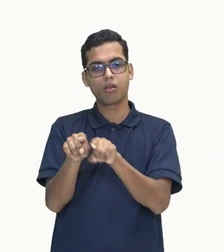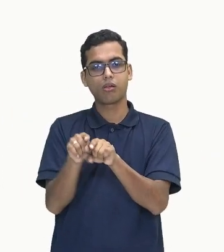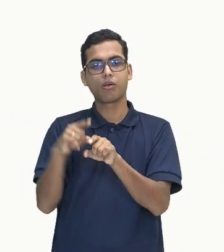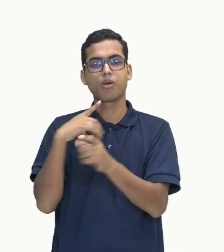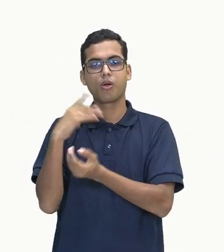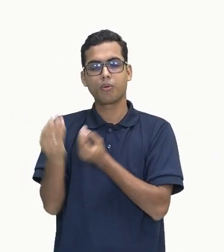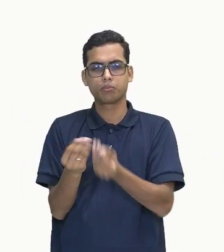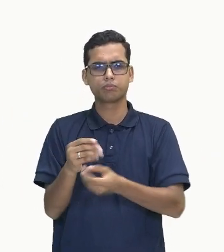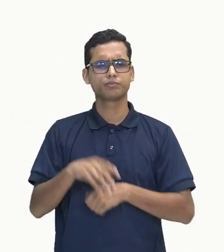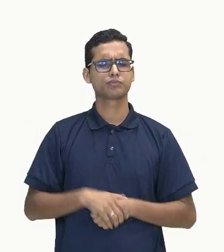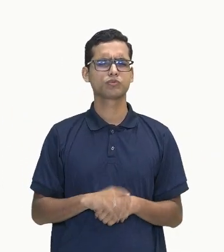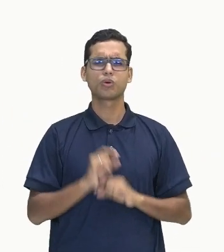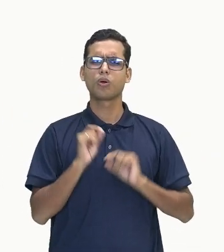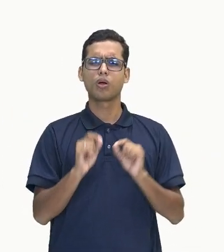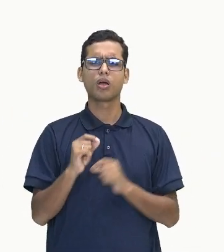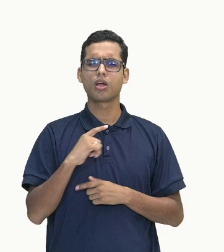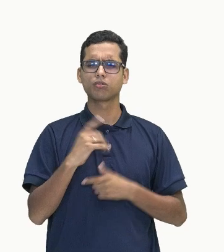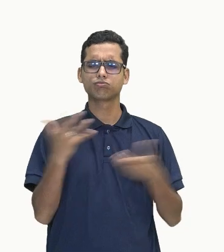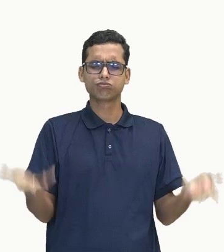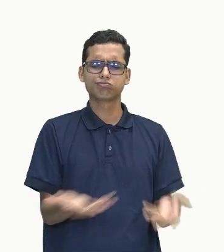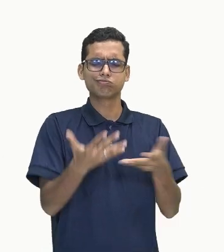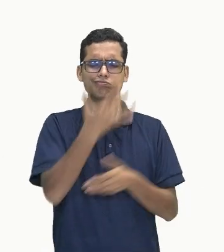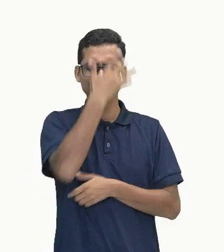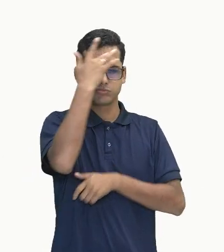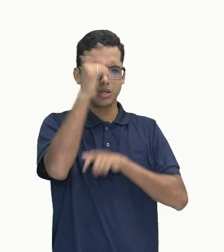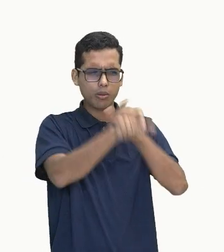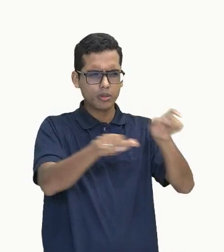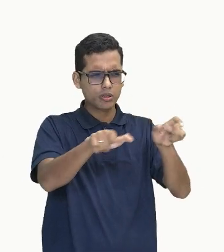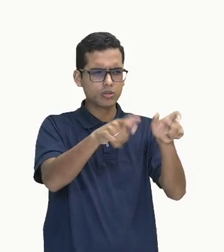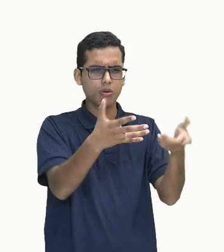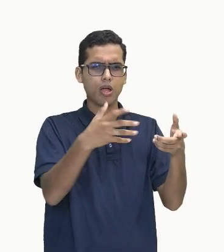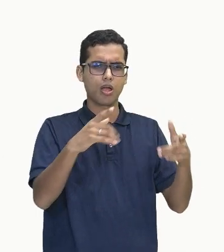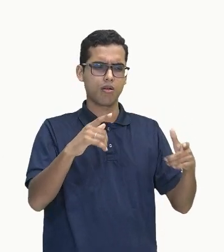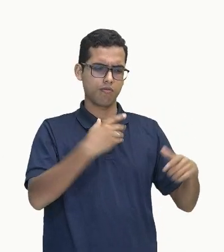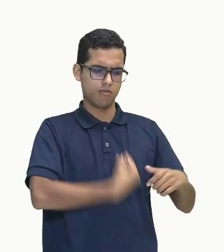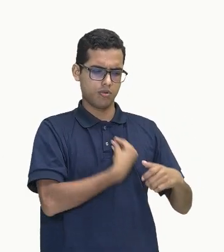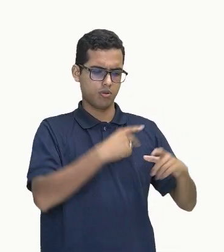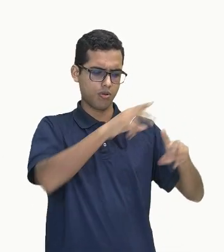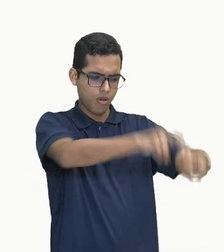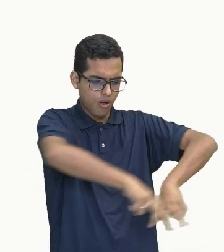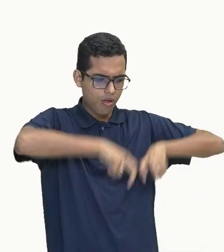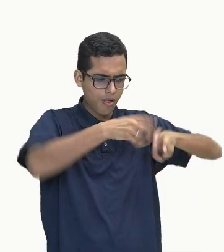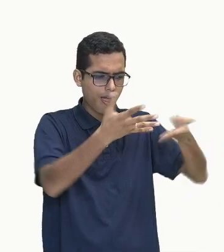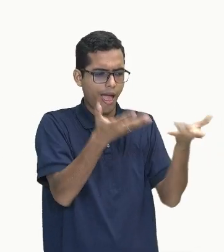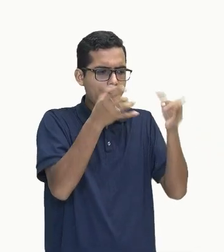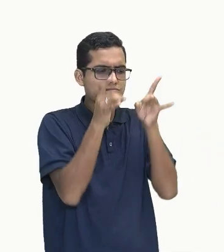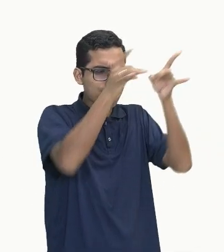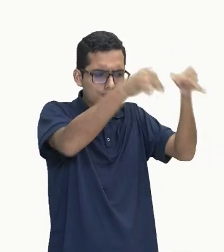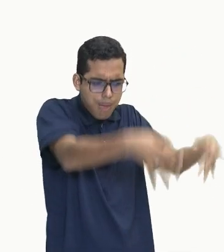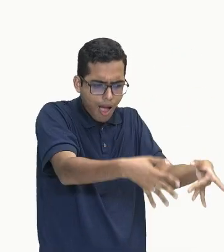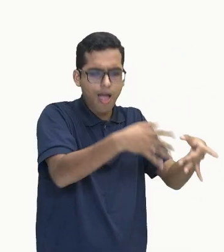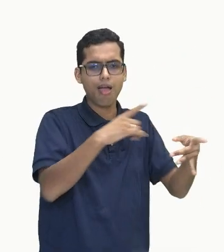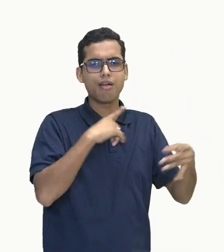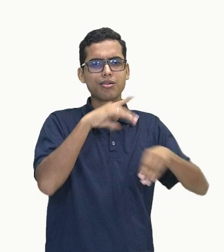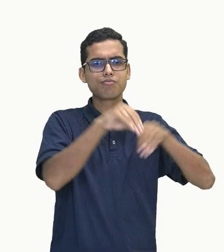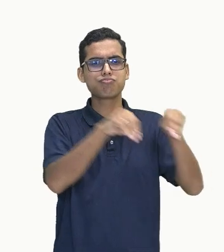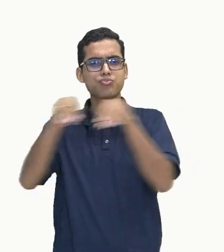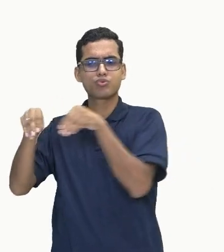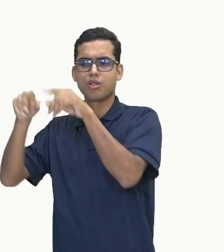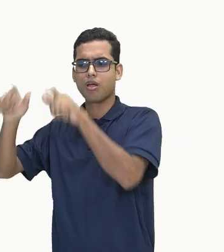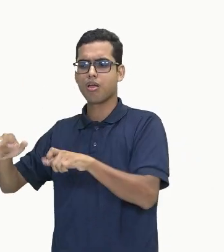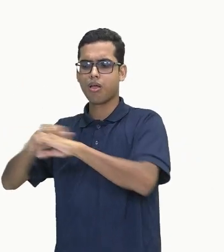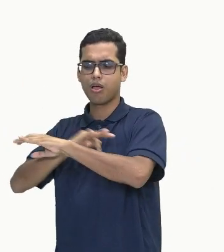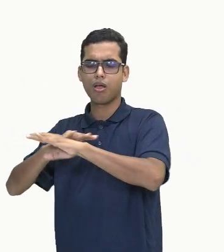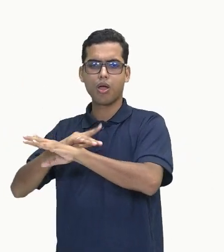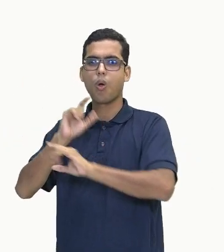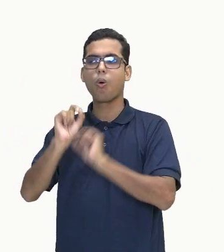população a sair ali da sua cidade, né? Nós temos a geração de empregos, né, como fator atrativo, tá